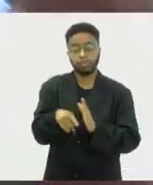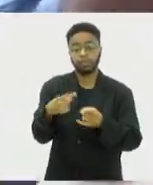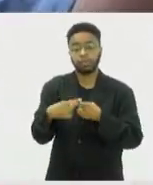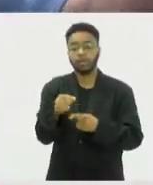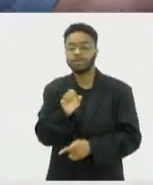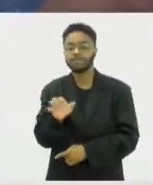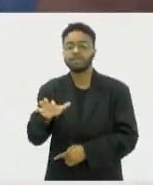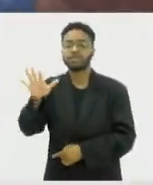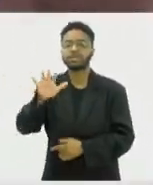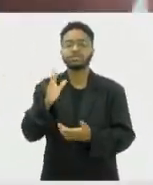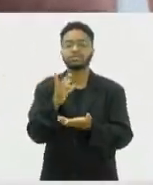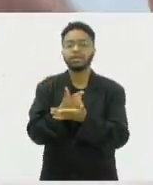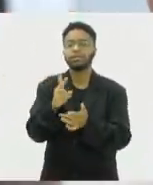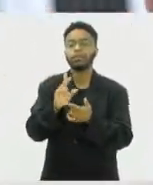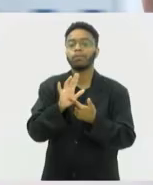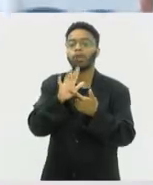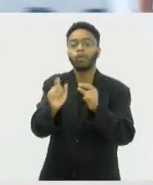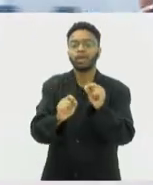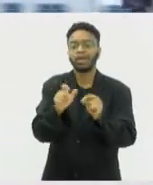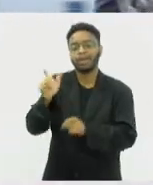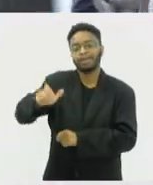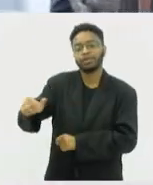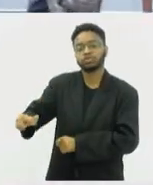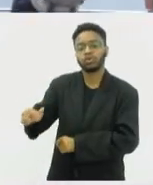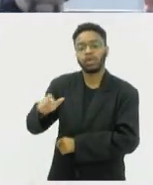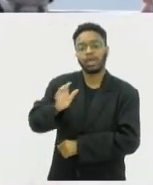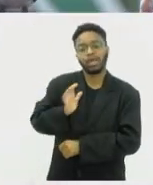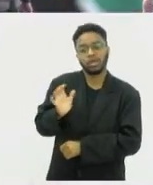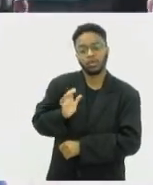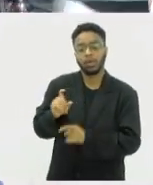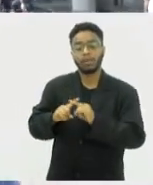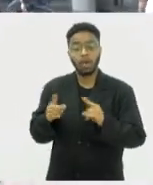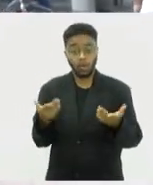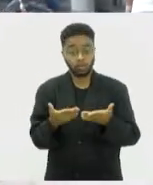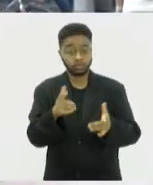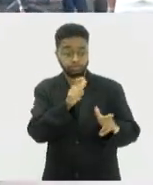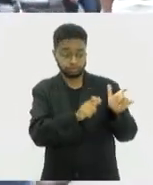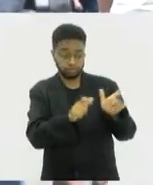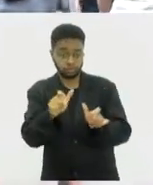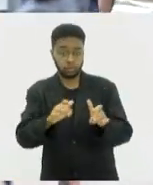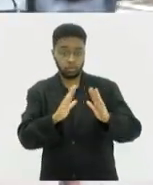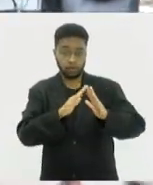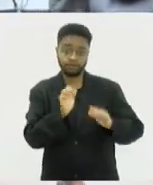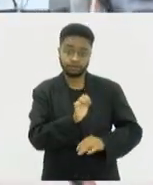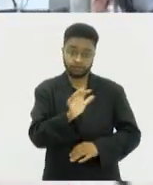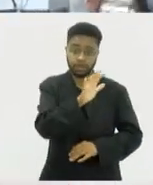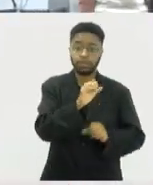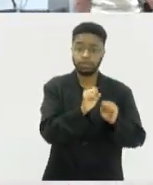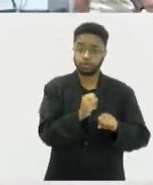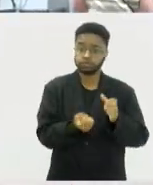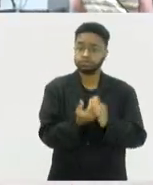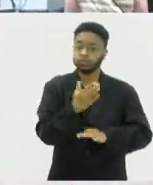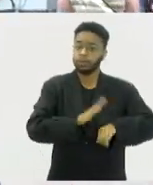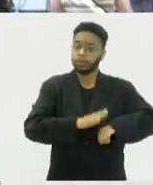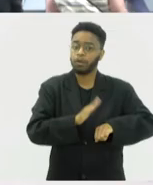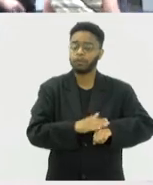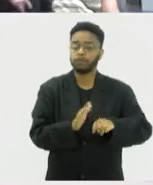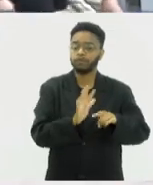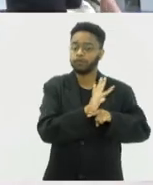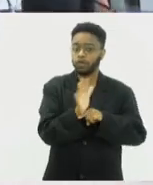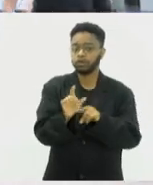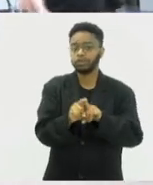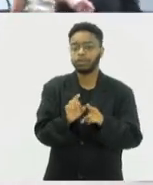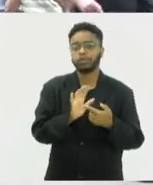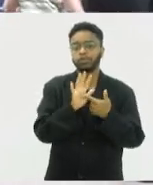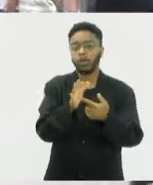sempre é mostrada pelo pessoal rico, né? Hoje em dia, o próprio pessoal da favela pode também fazer os seus próprios filmes e falar suas opiniões. Então, a ideia é